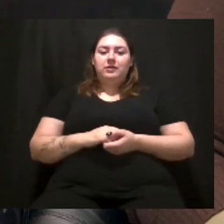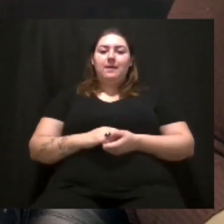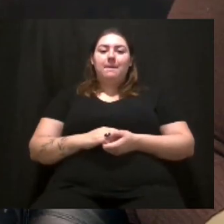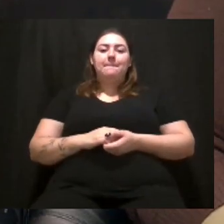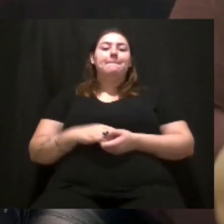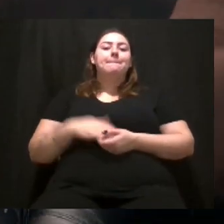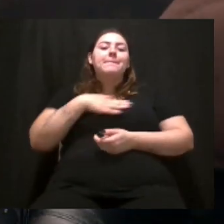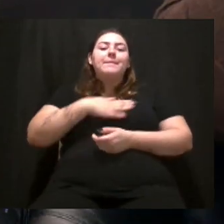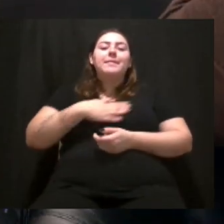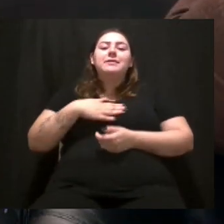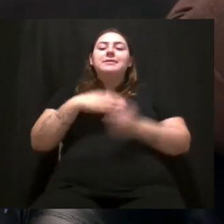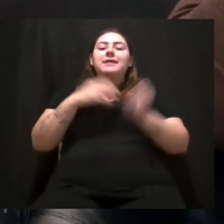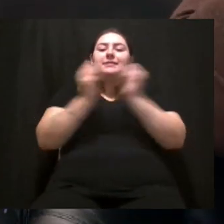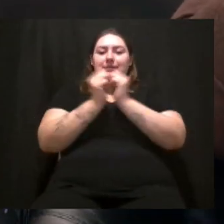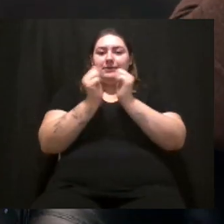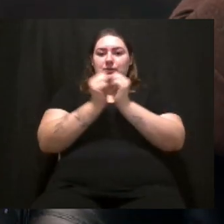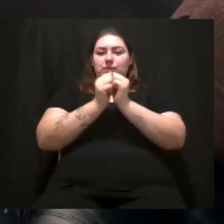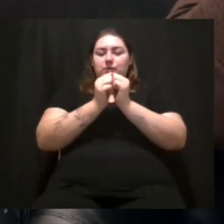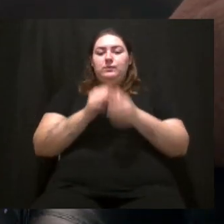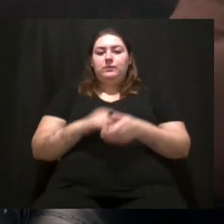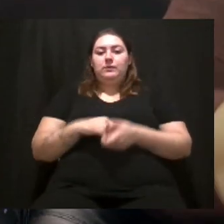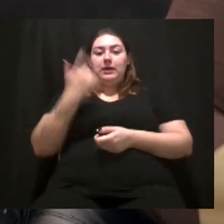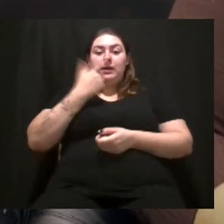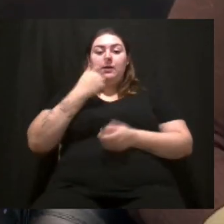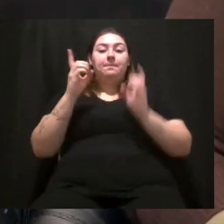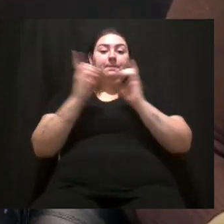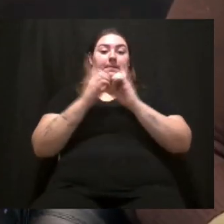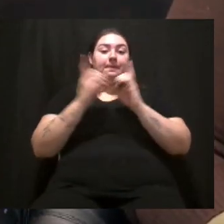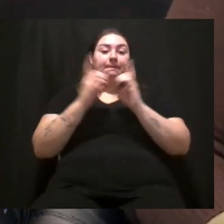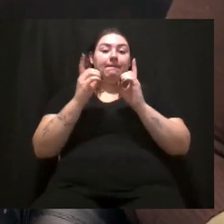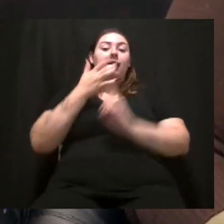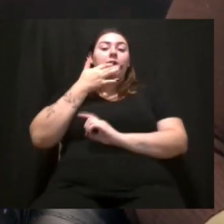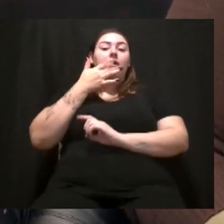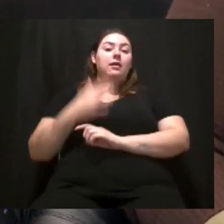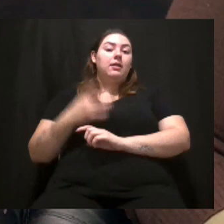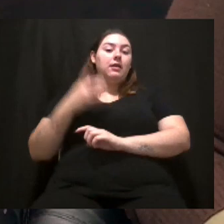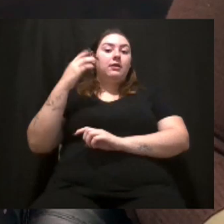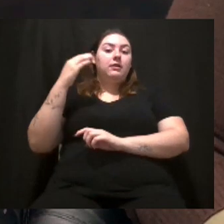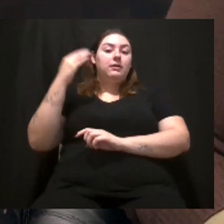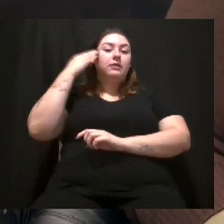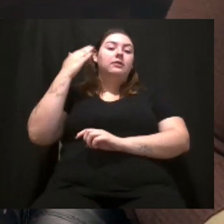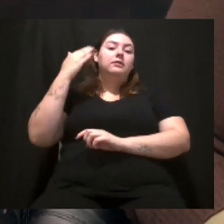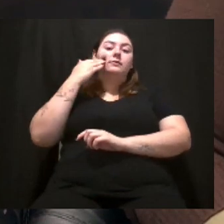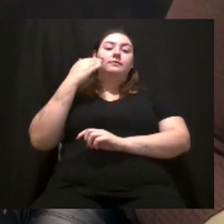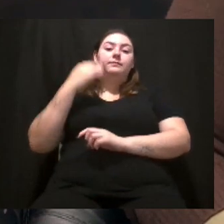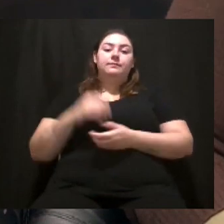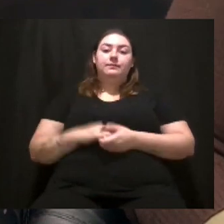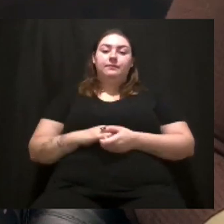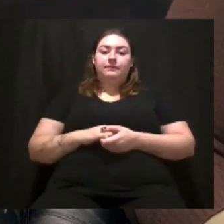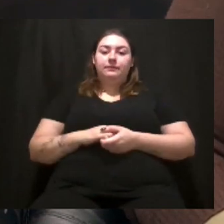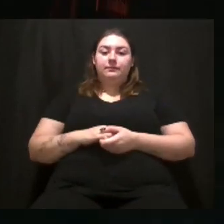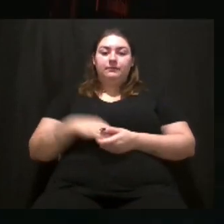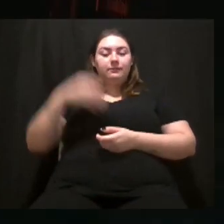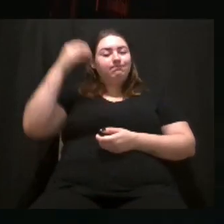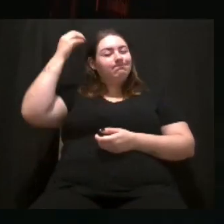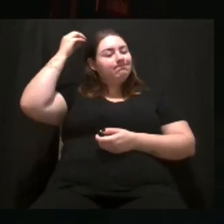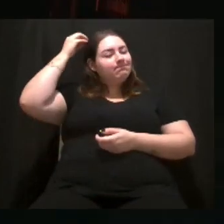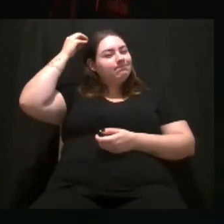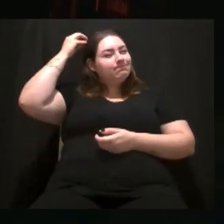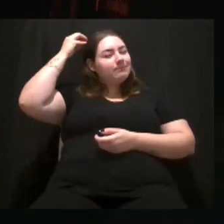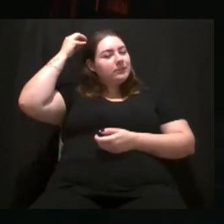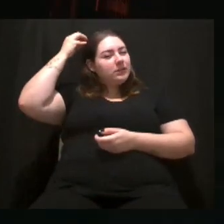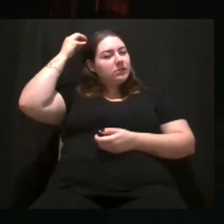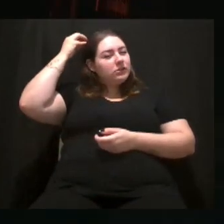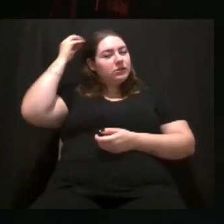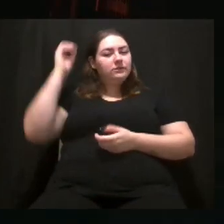todos. Eu atendo crianças e adolescentes com transtornos no neurodesenvolvimento. Muito bem, a gente